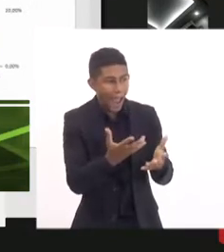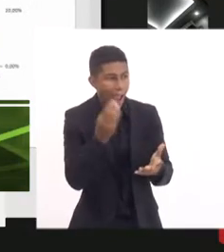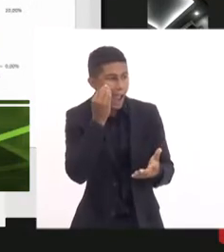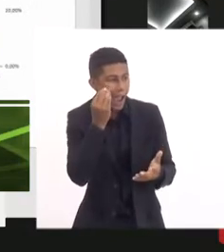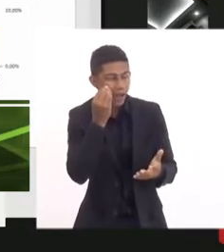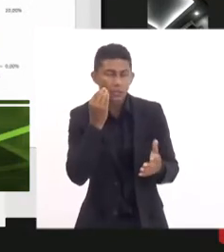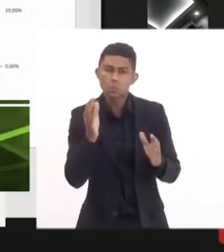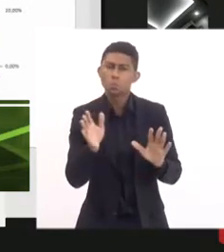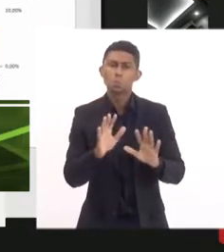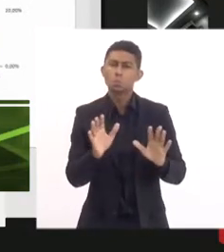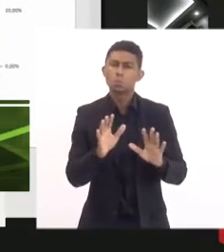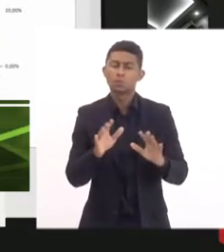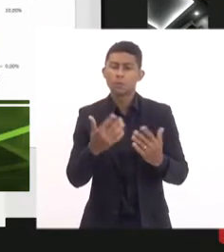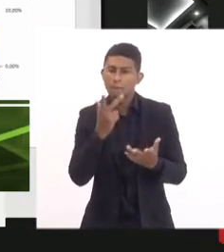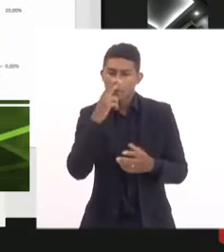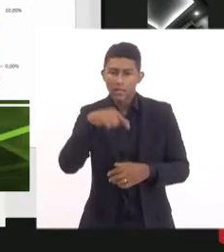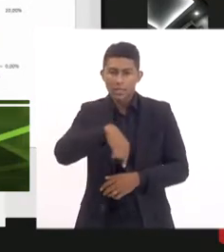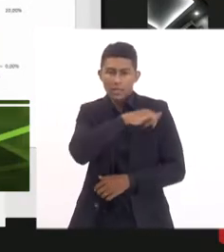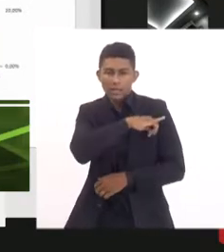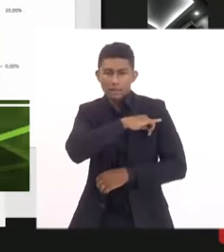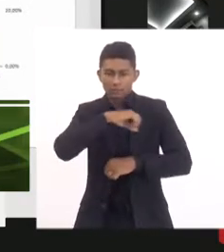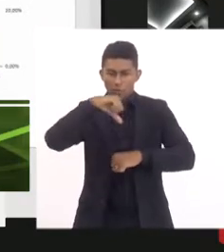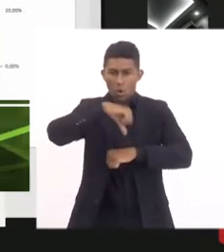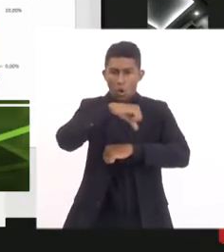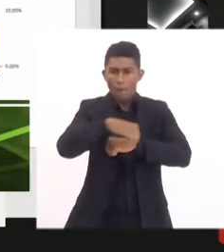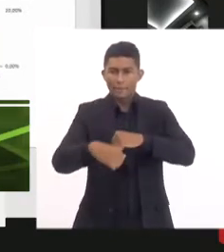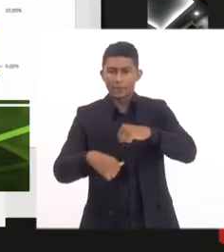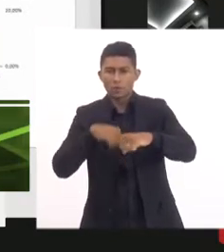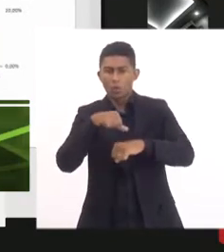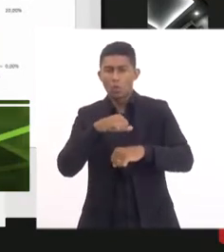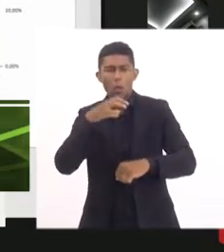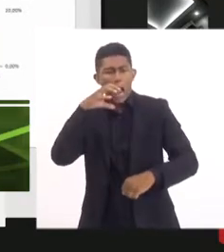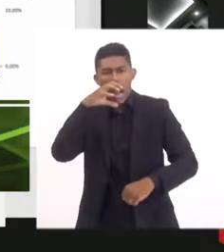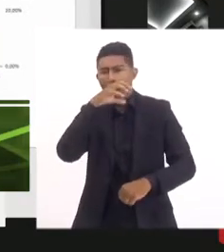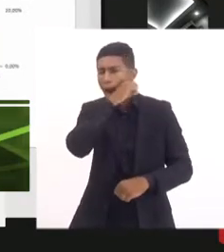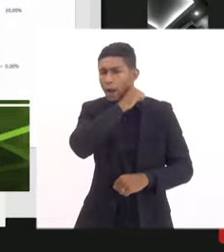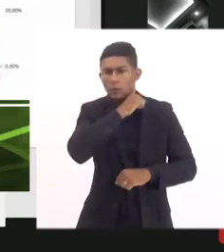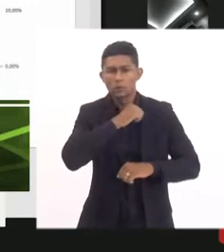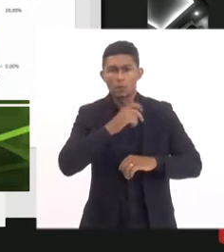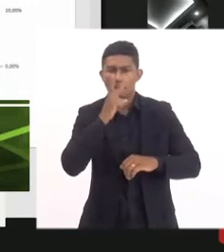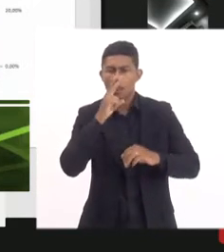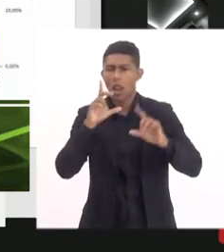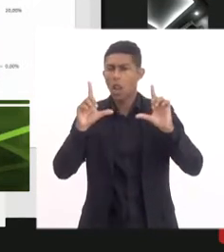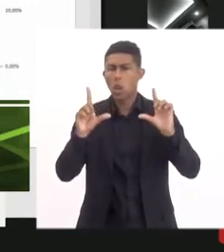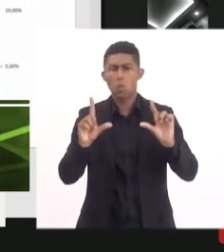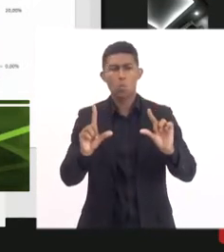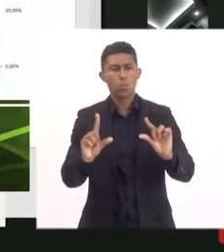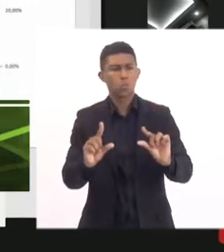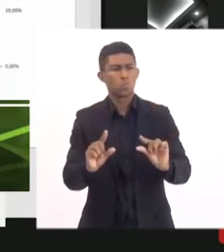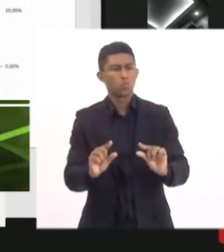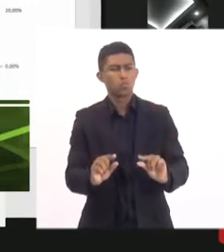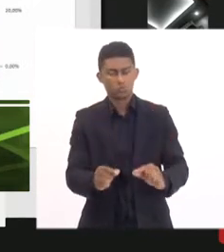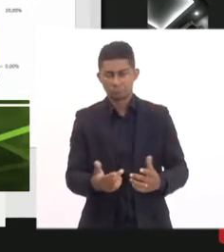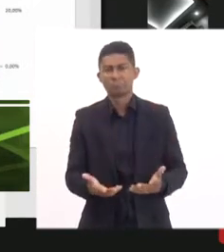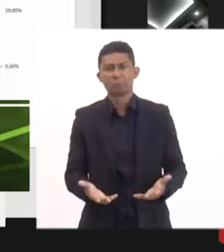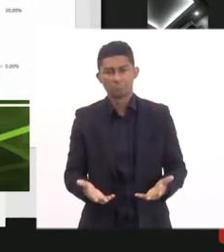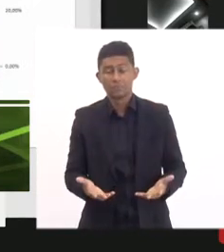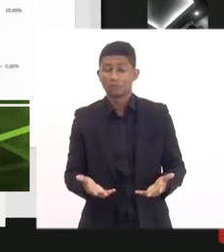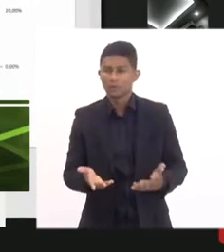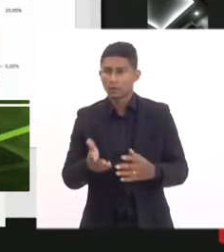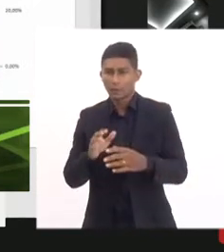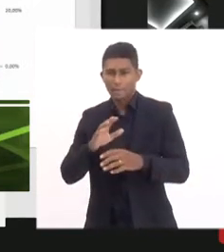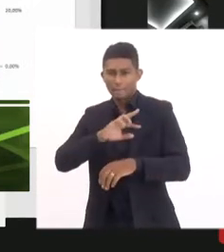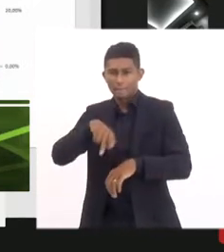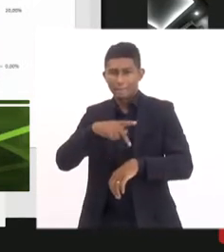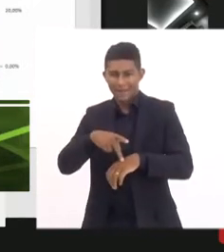essa circulação da Ômicron no estado do Rio de Janeiro, diferenciando, inclusive, hoje a gente está numa condição diferente dos demais estados do